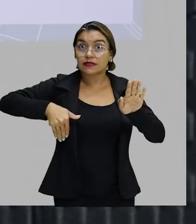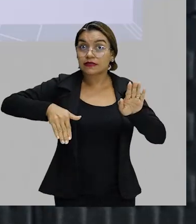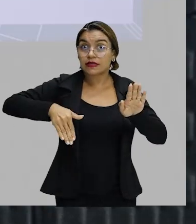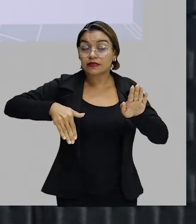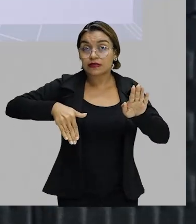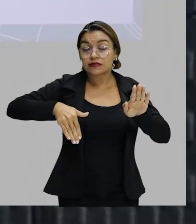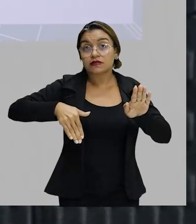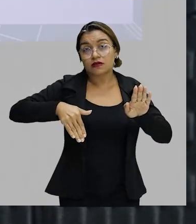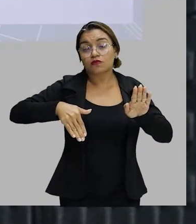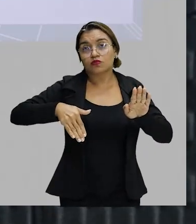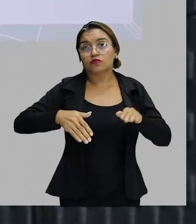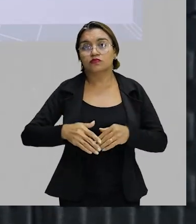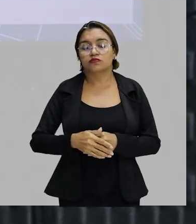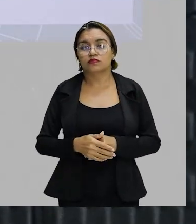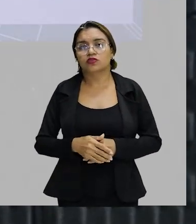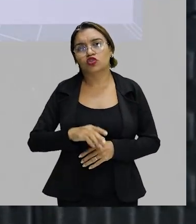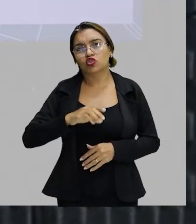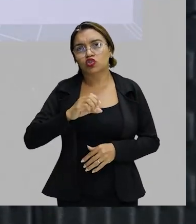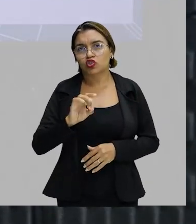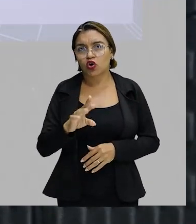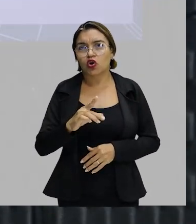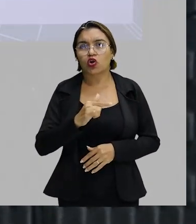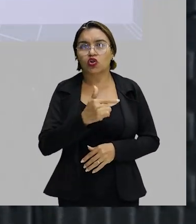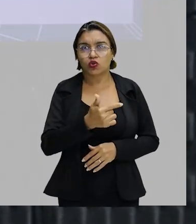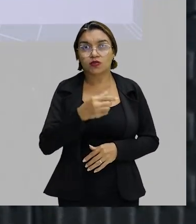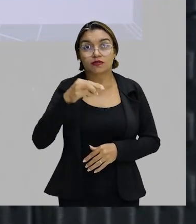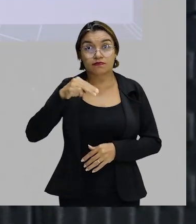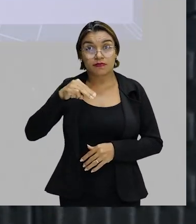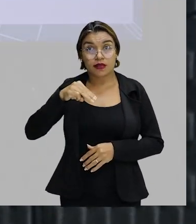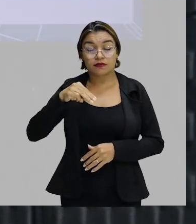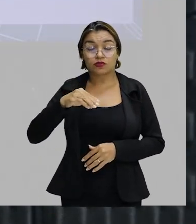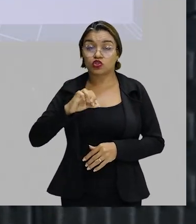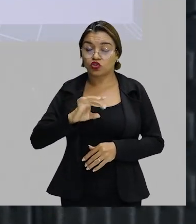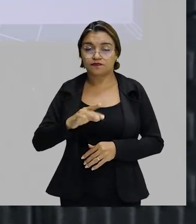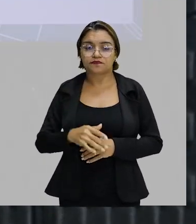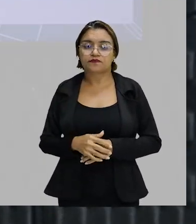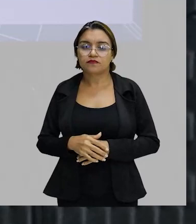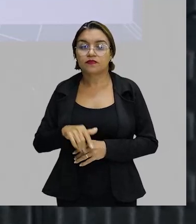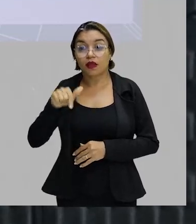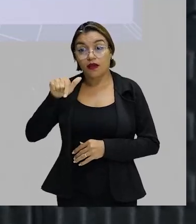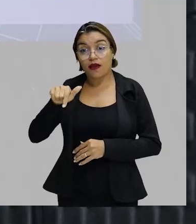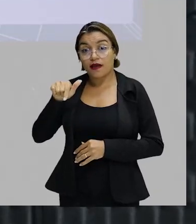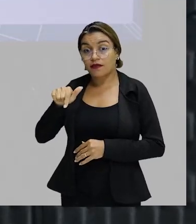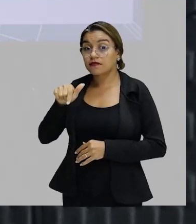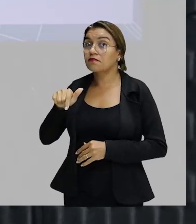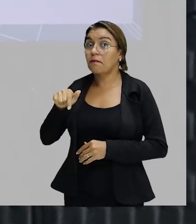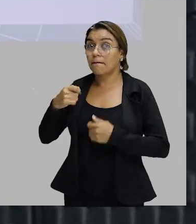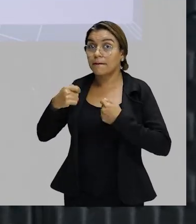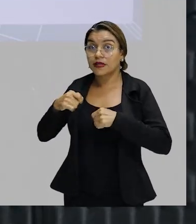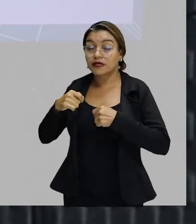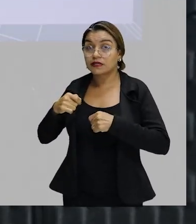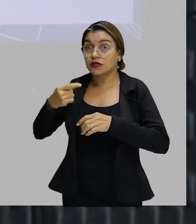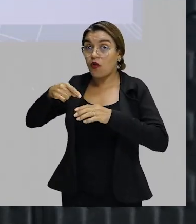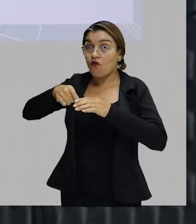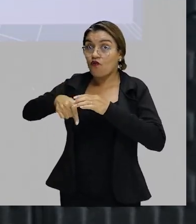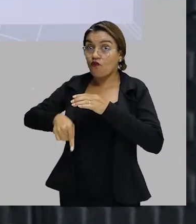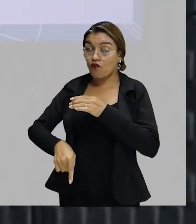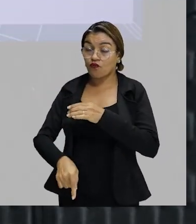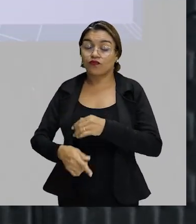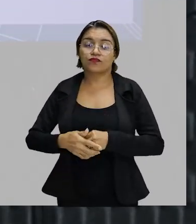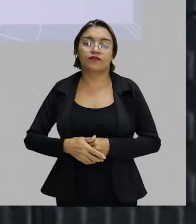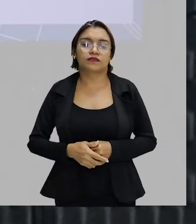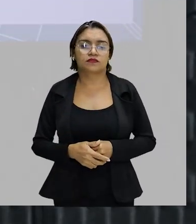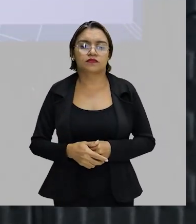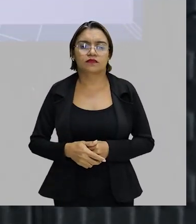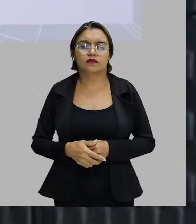natação que convencionou-se ali ter 2 m de profundidade então a piscina de salto ornamental ela é exclusiva professor e